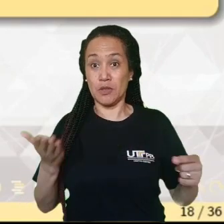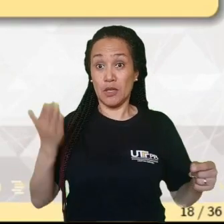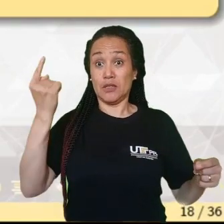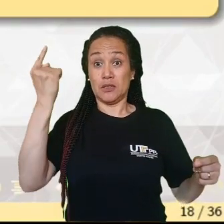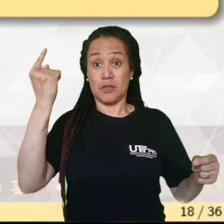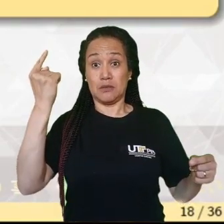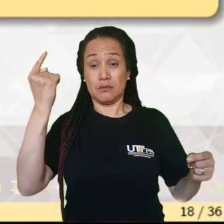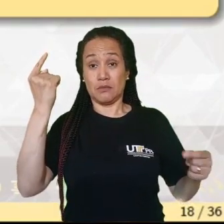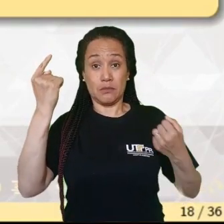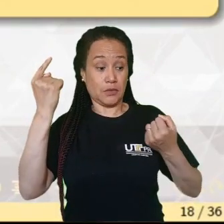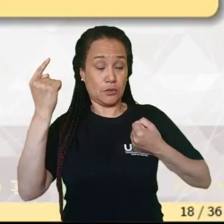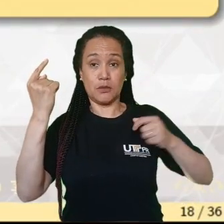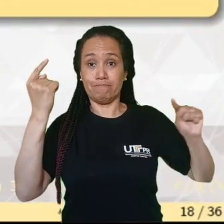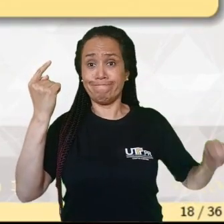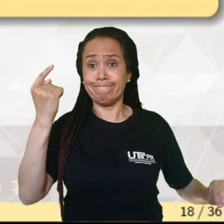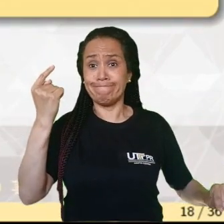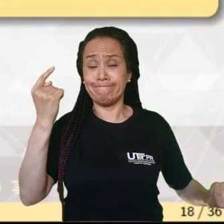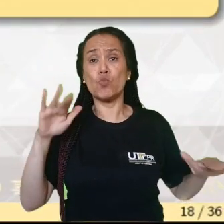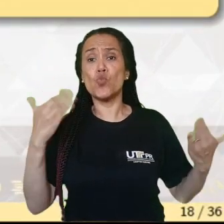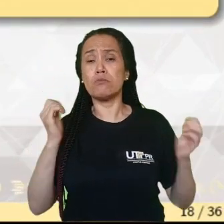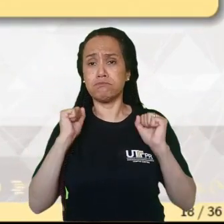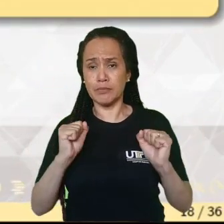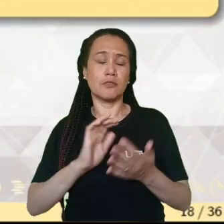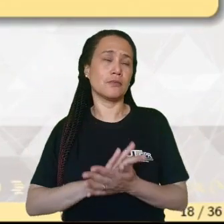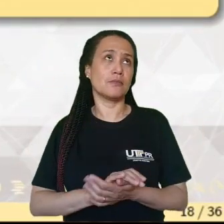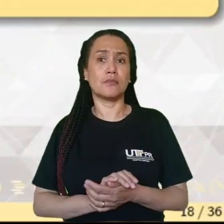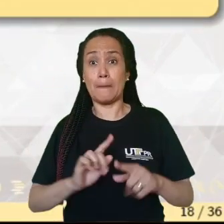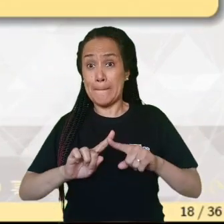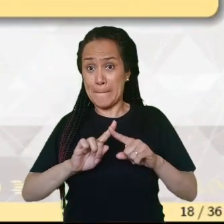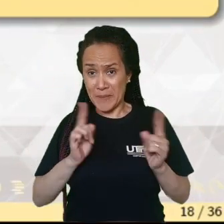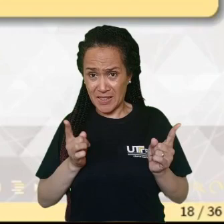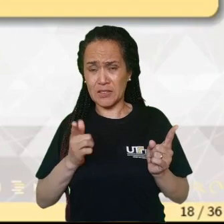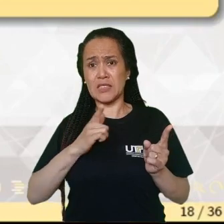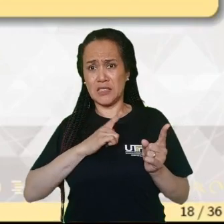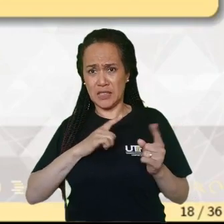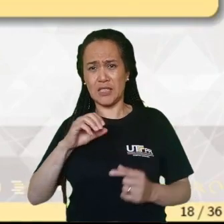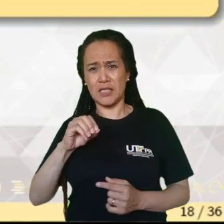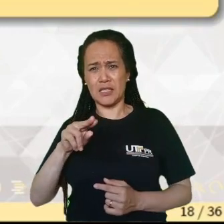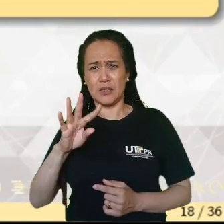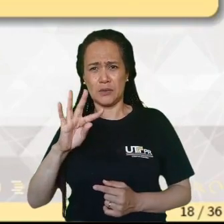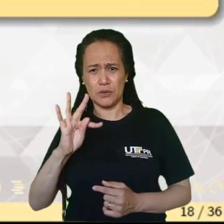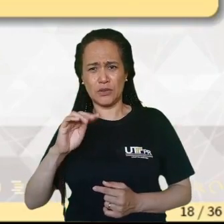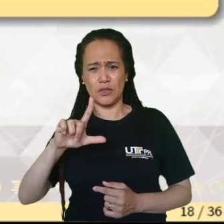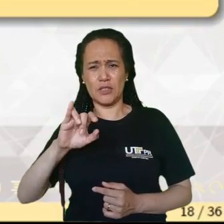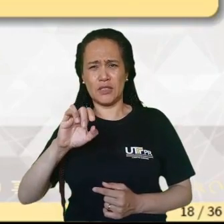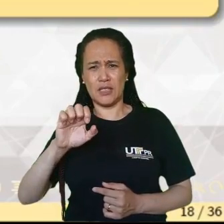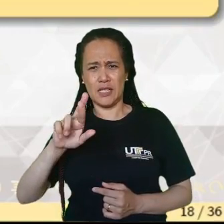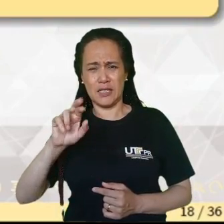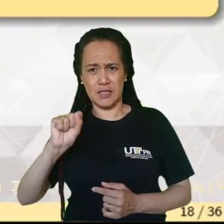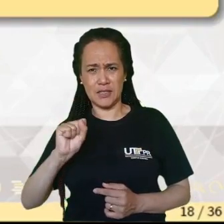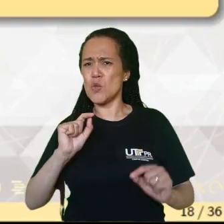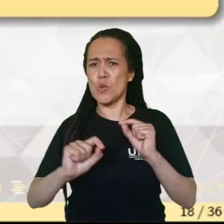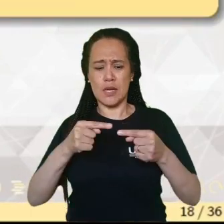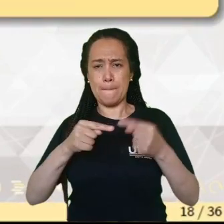que é o pós? Ela é mais robusta com relação a outliers. Qual que é o contra? Ela pode excluir, às vezes, um